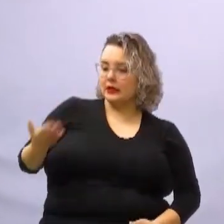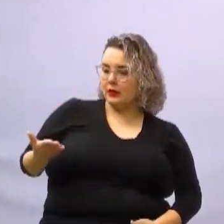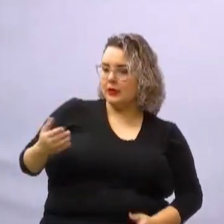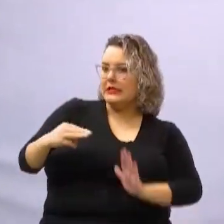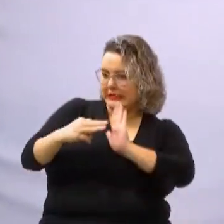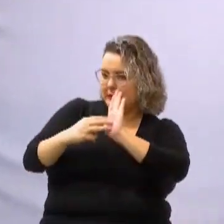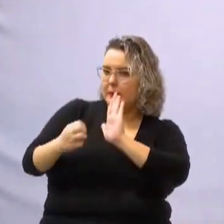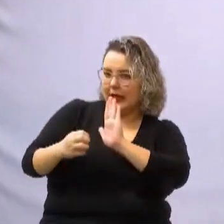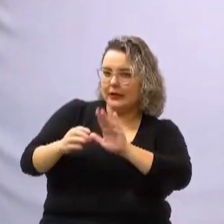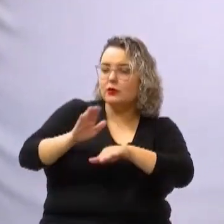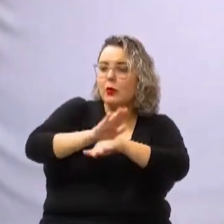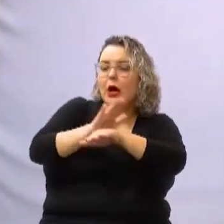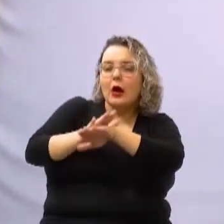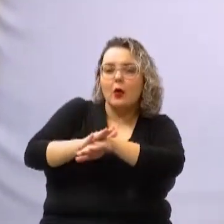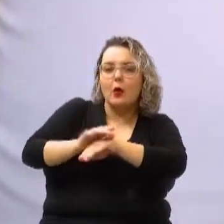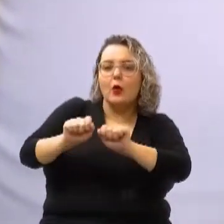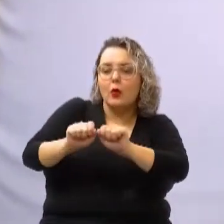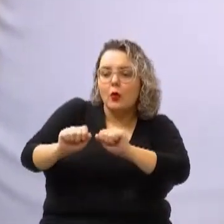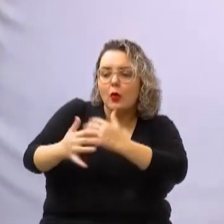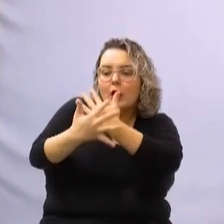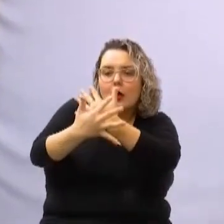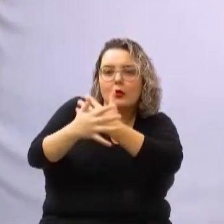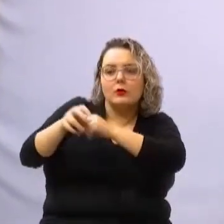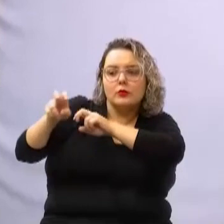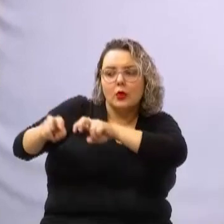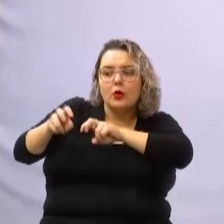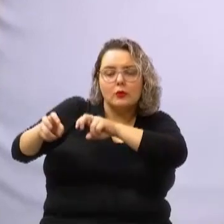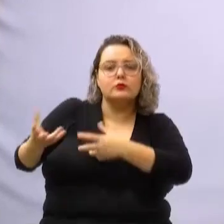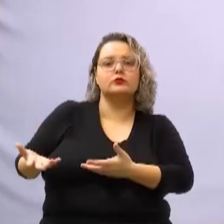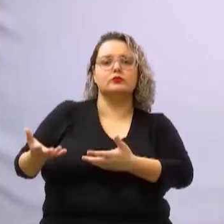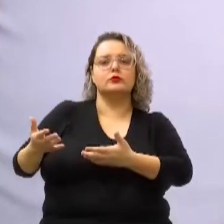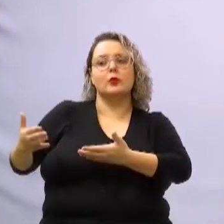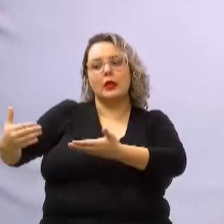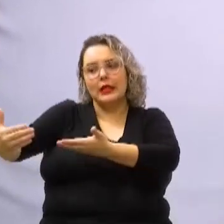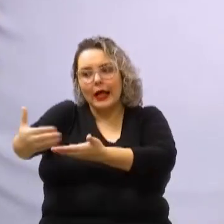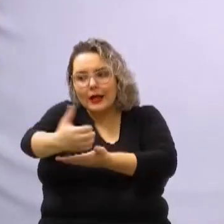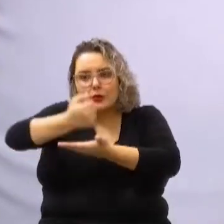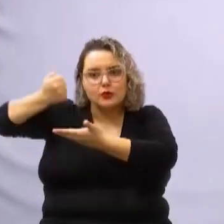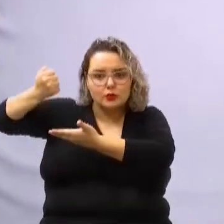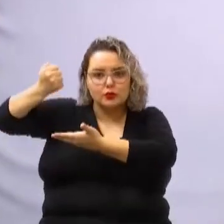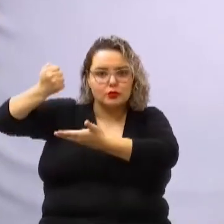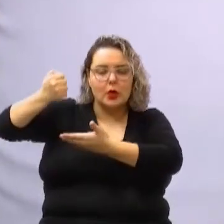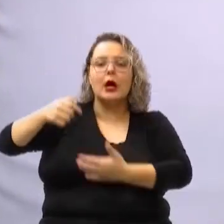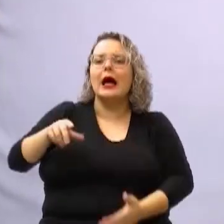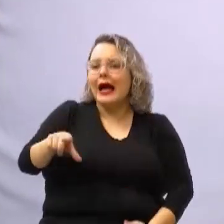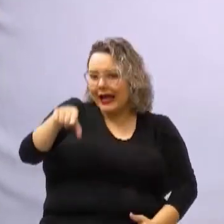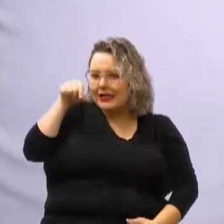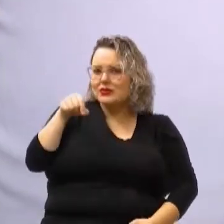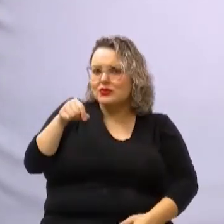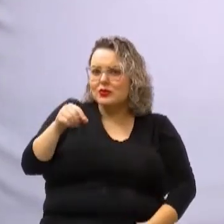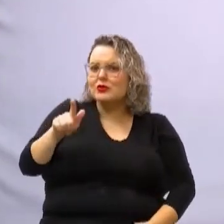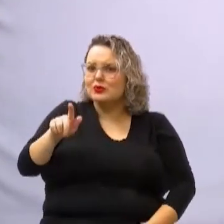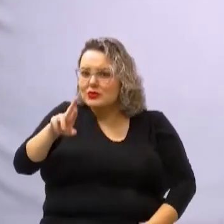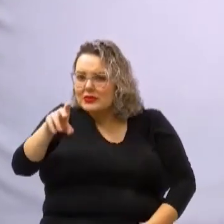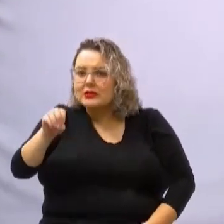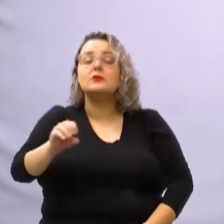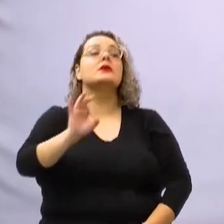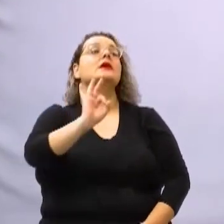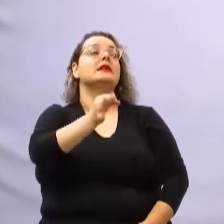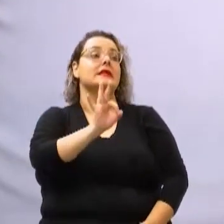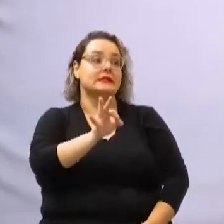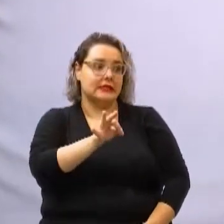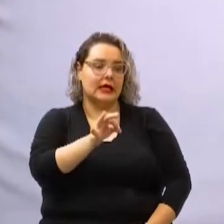Então esse método ajuda o agricultor lá na hora da colheita a escolher os